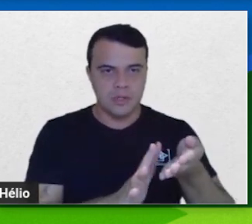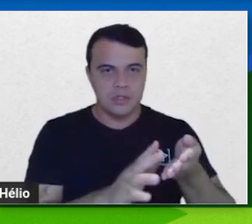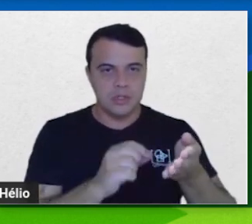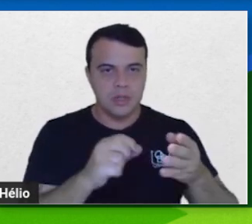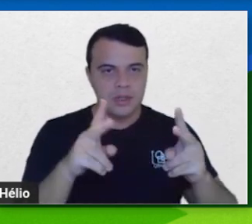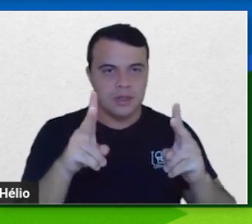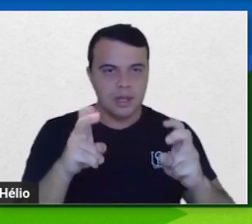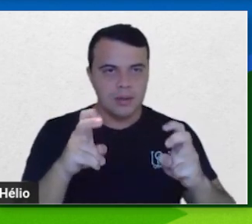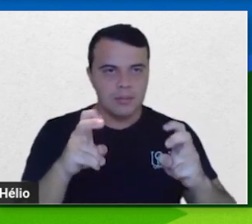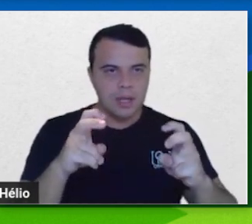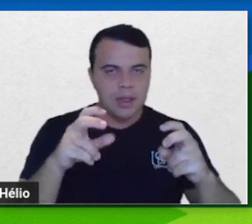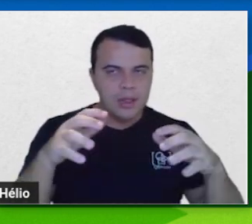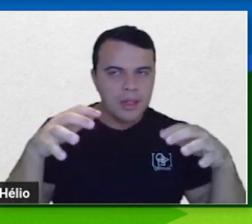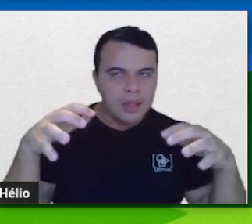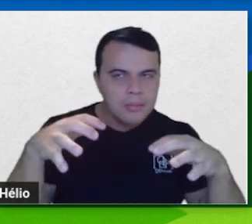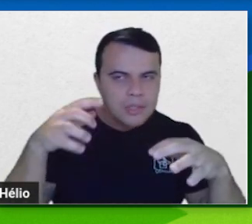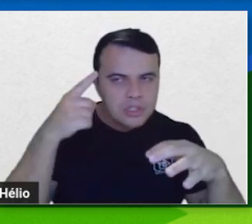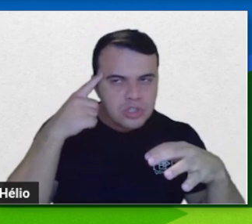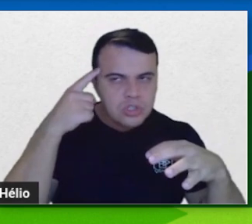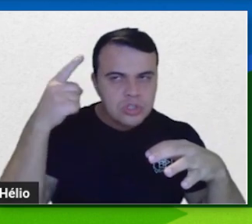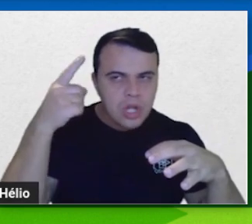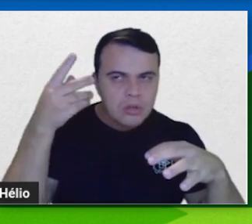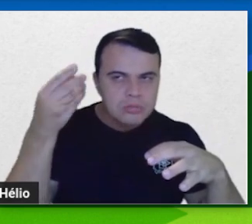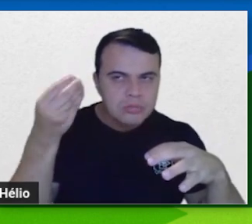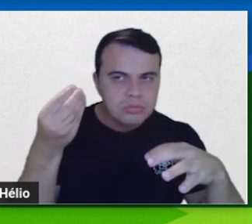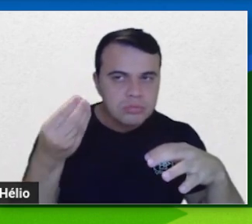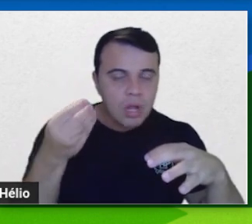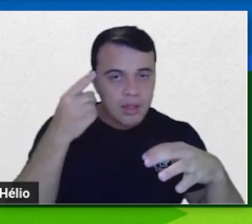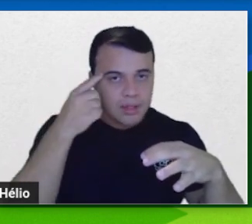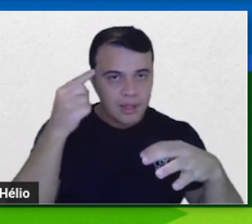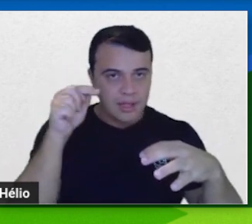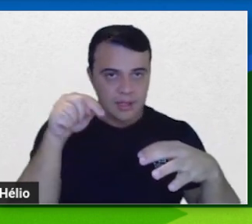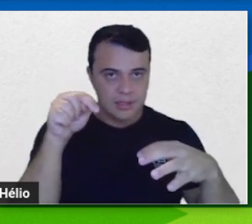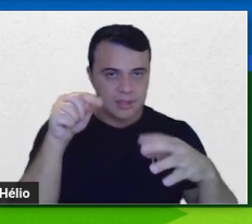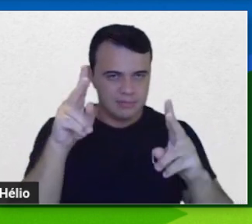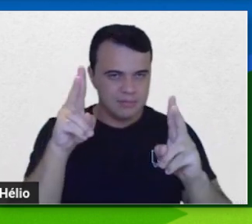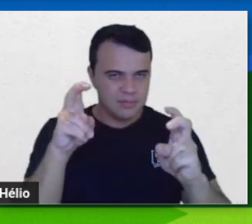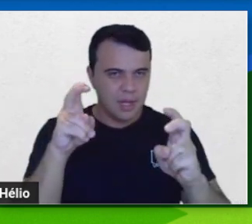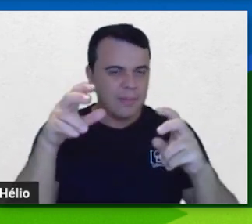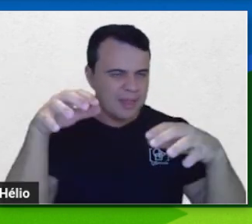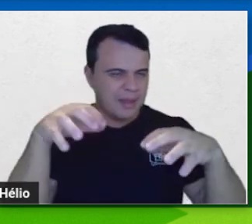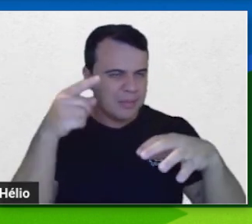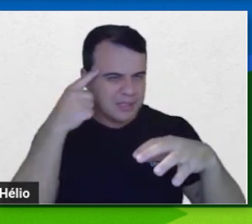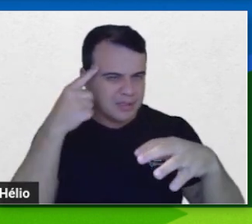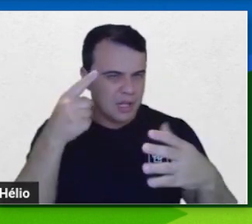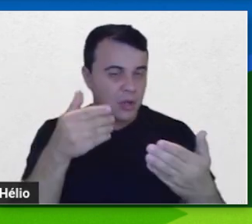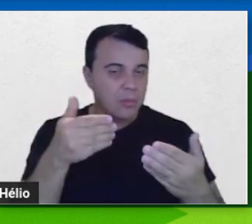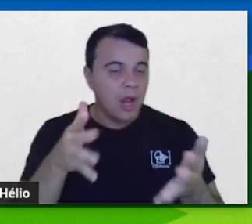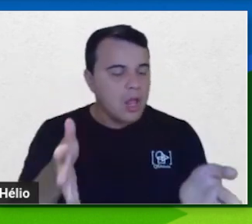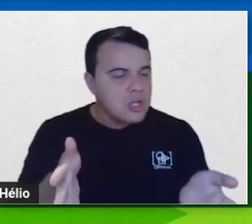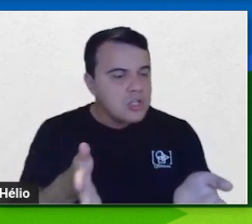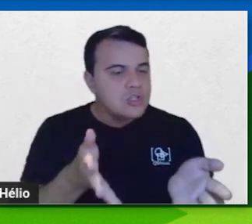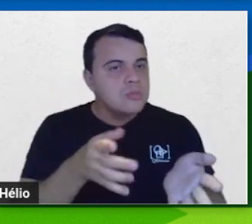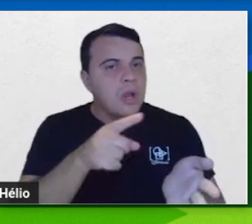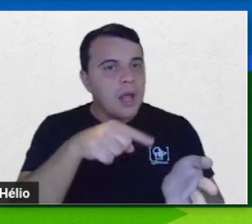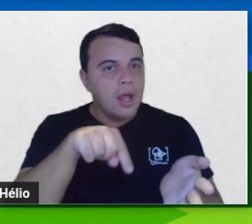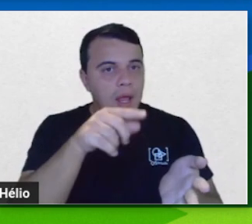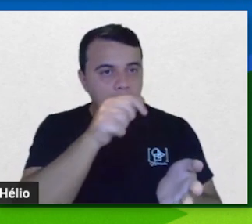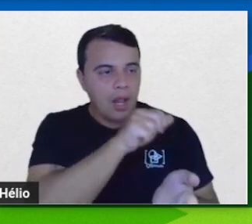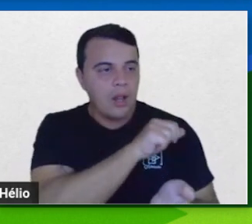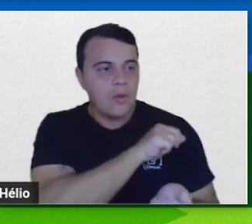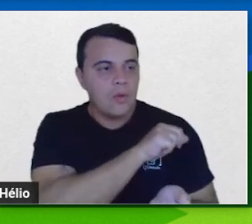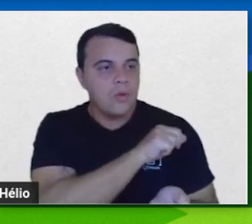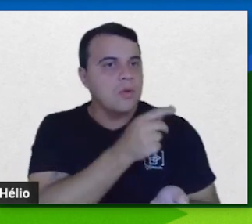tempestade de ideias. Então, a ideia da atividade de tempestade de ideias é estimular os alunos a